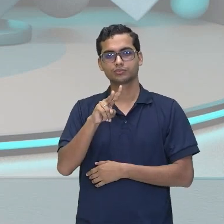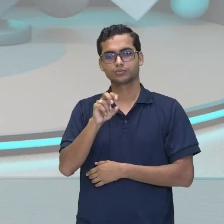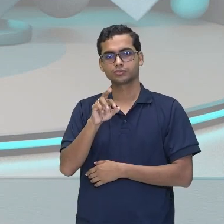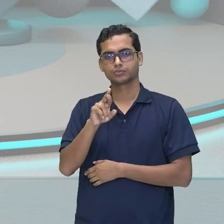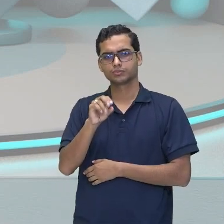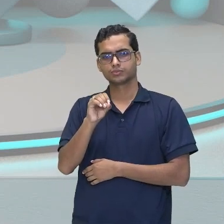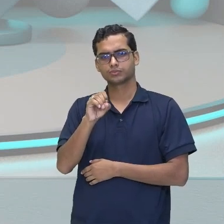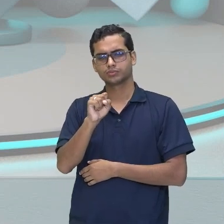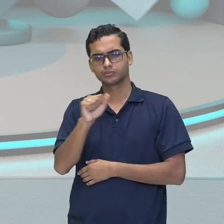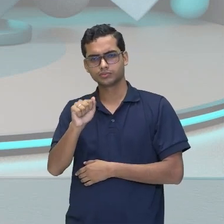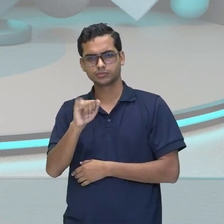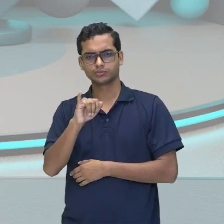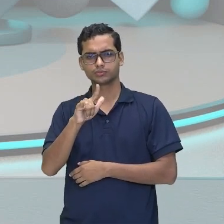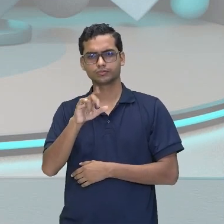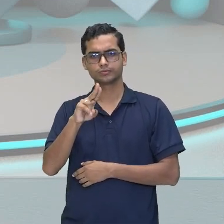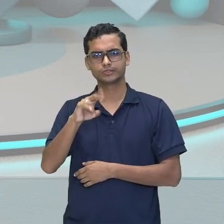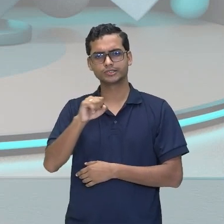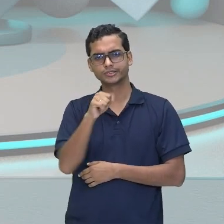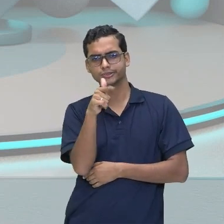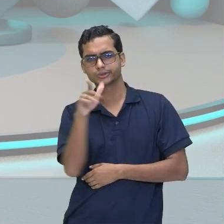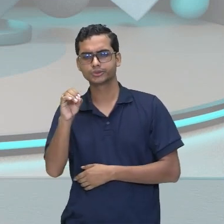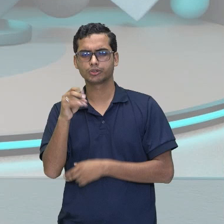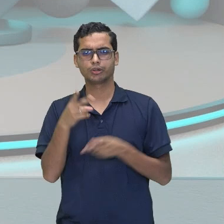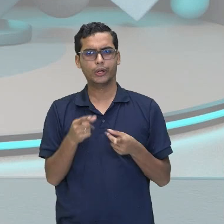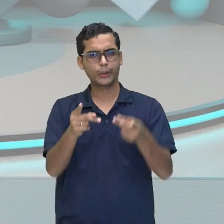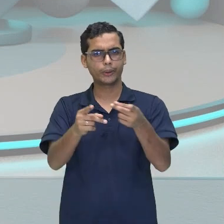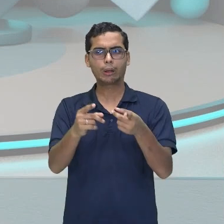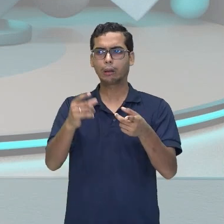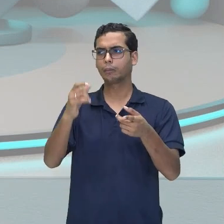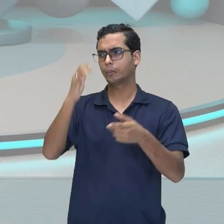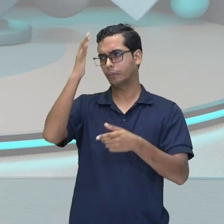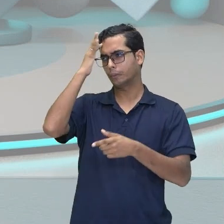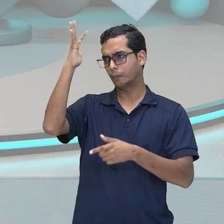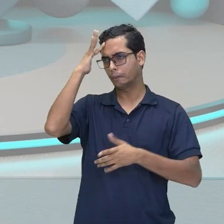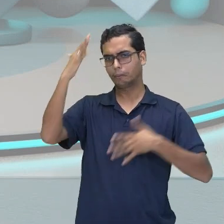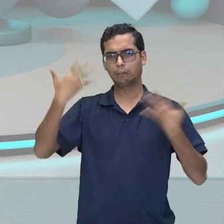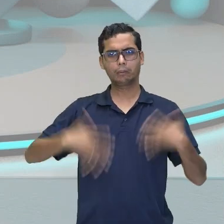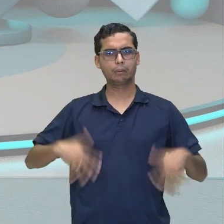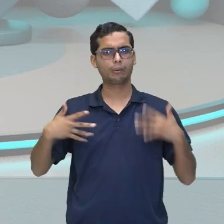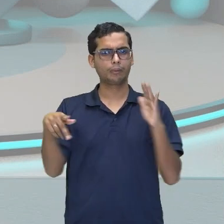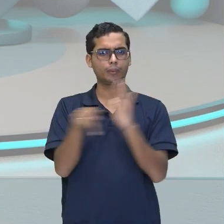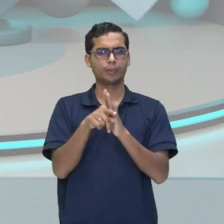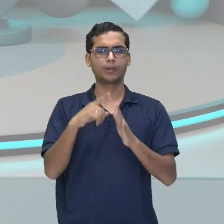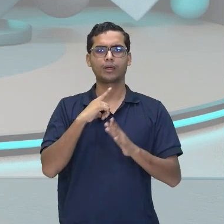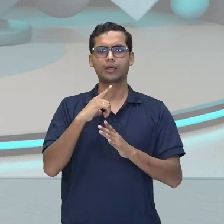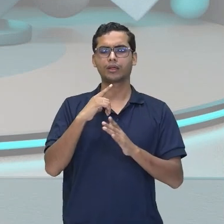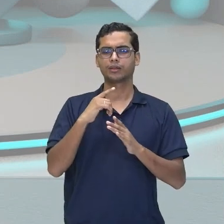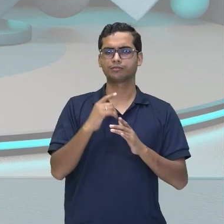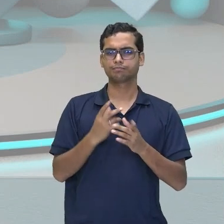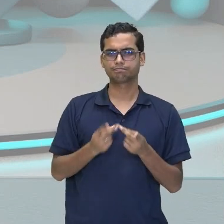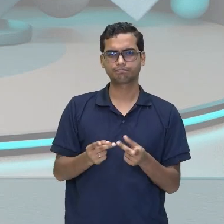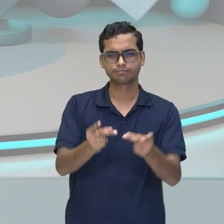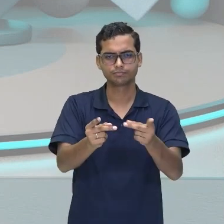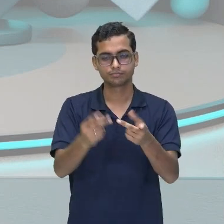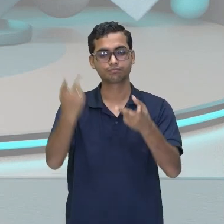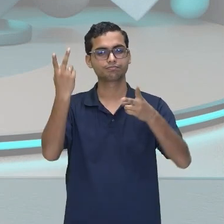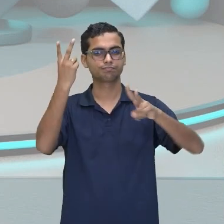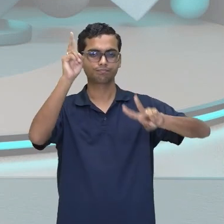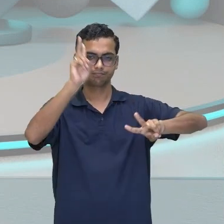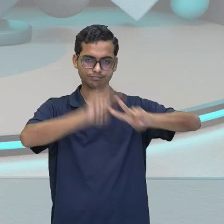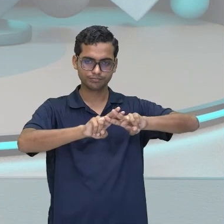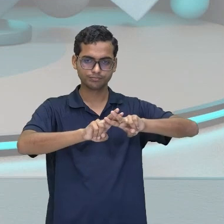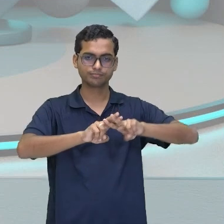ele colocava em xeque toda a crença da Igreja Católica. Ele foi perseguido e foi preso por isso.